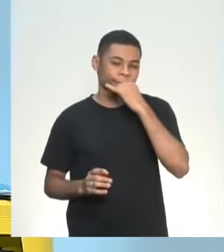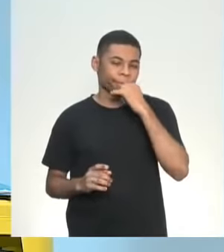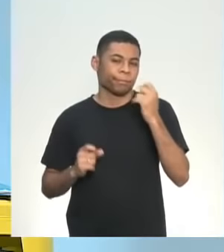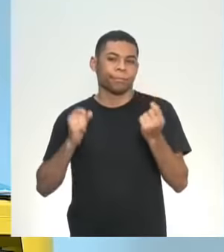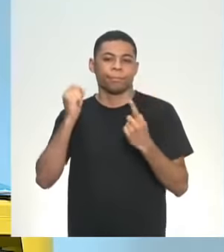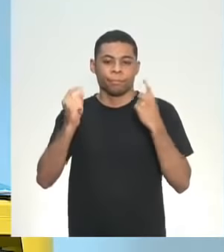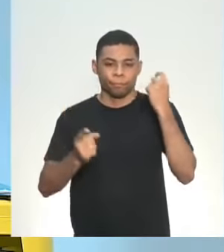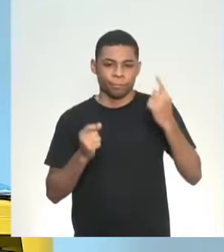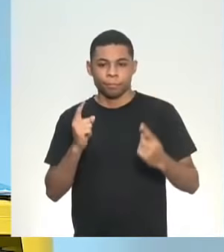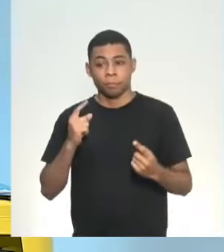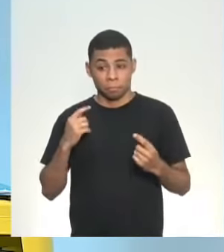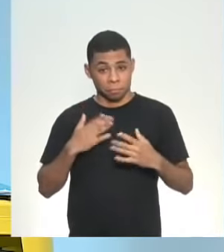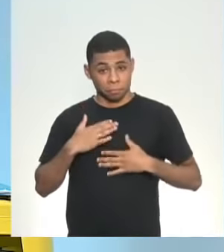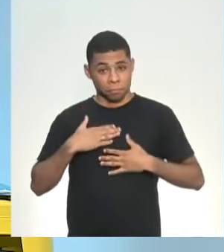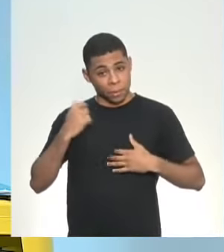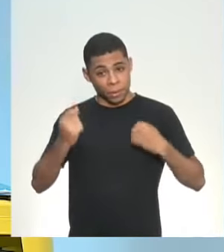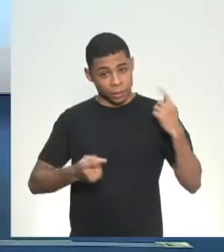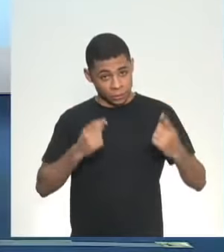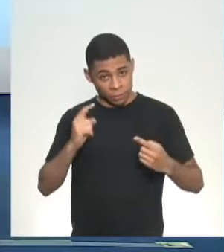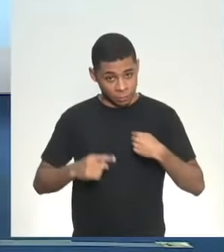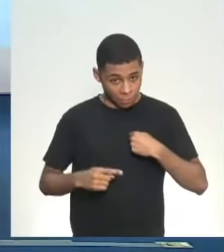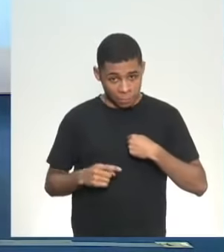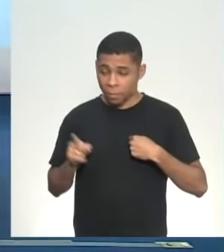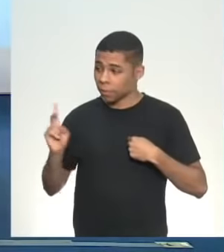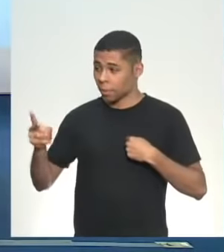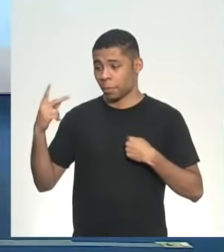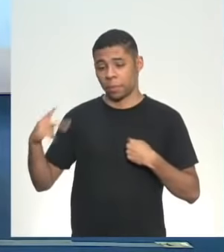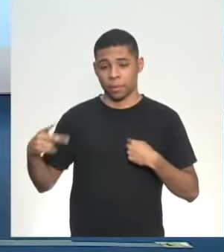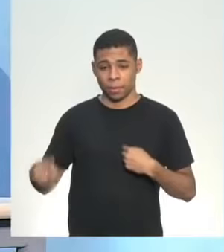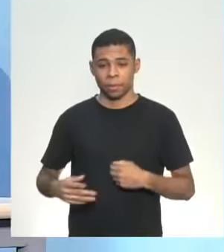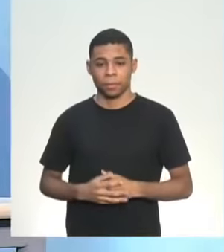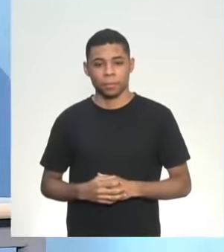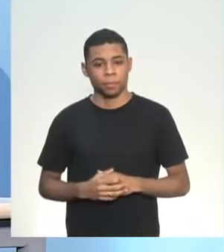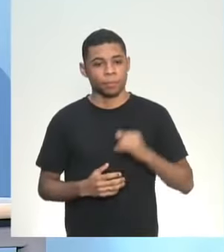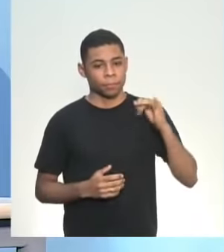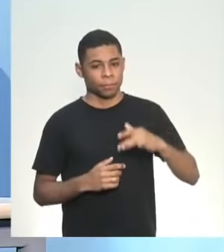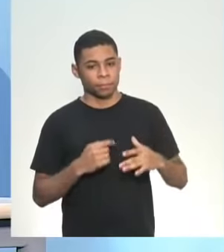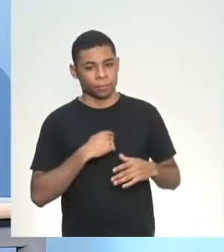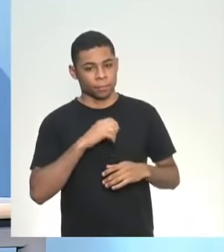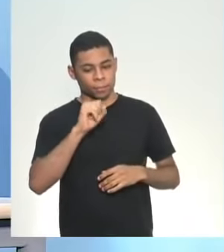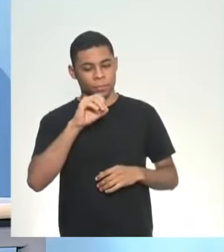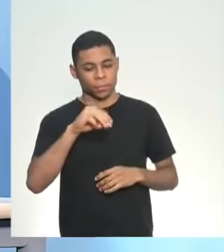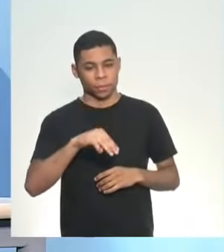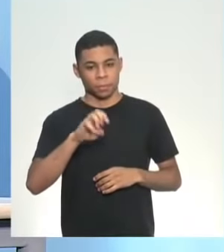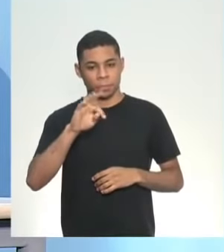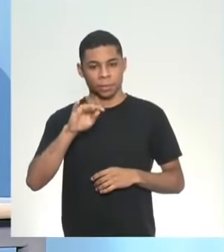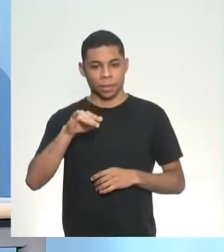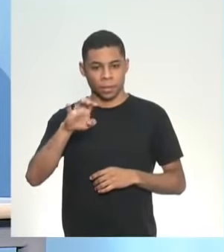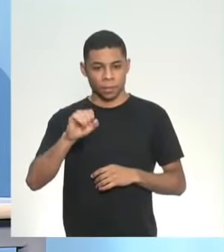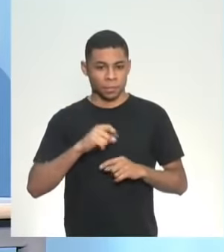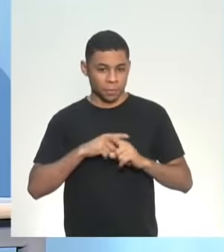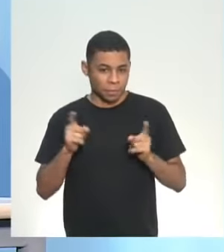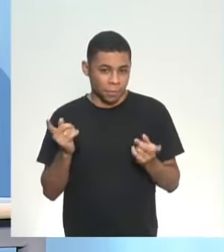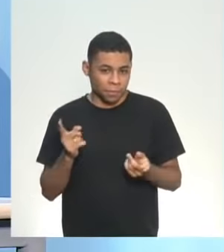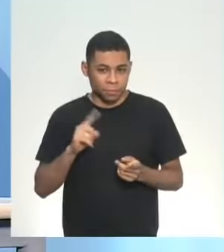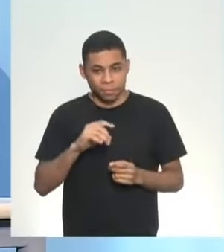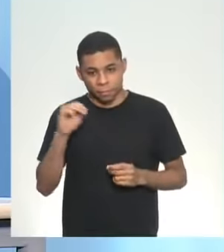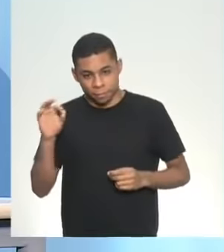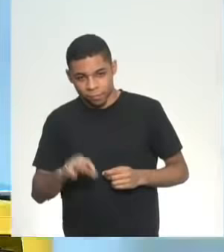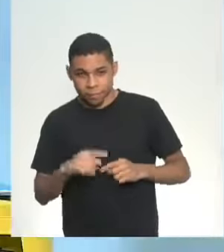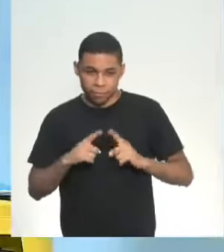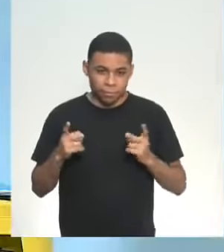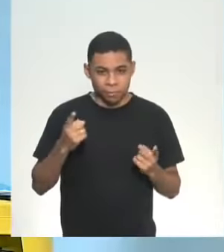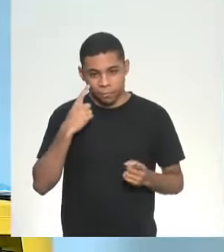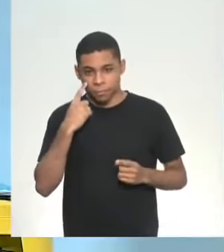falo assim às vezes o que às vezes para mim pode ser sempre para o AD né Depois eu só não tá mais no meio ali né mas eu não sei se ele fica tá certo mas